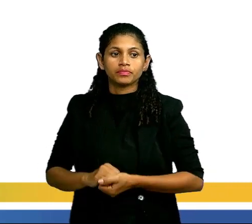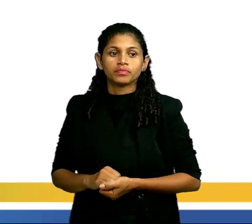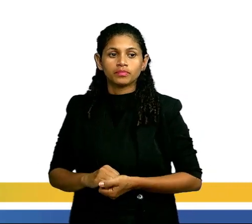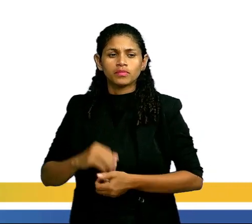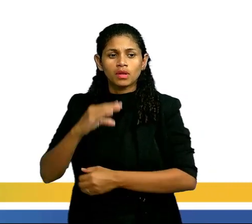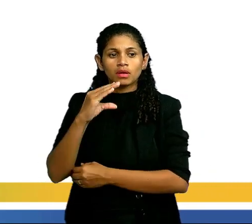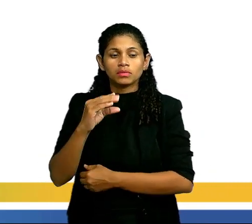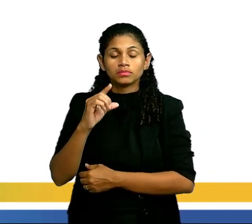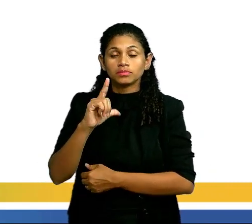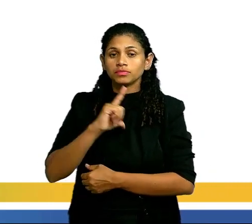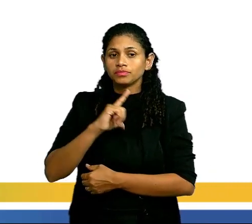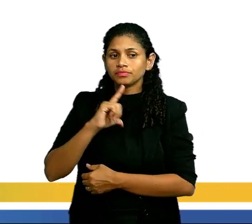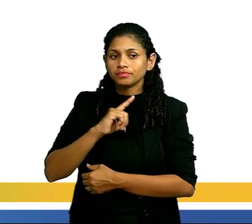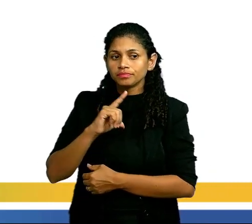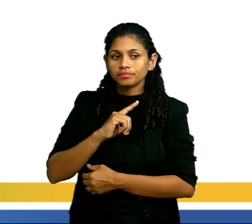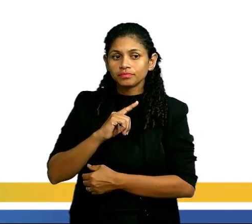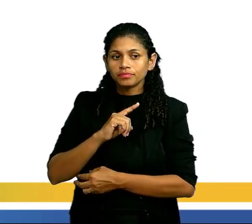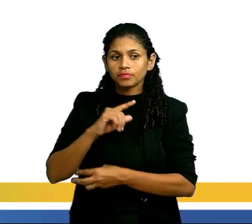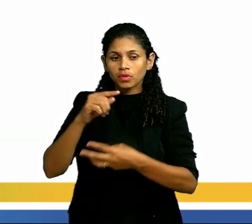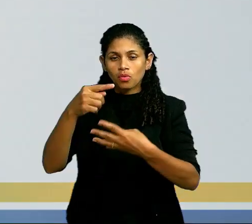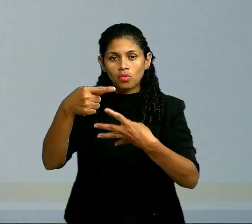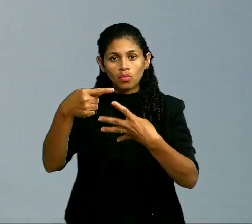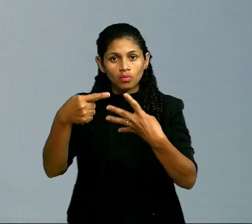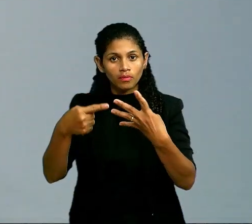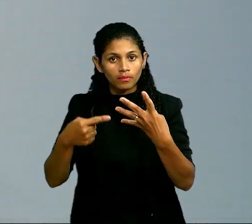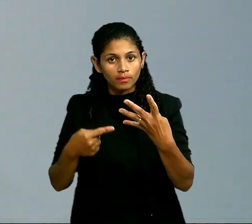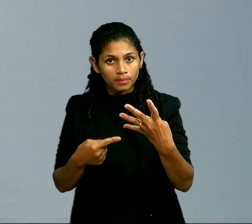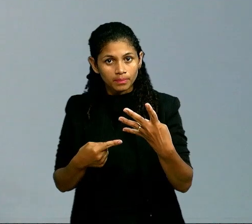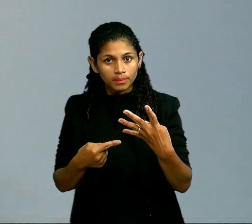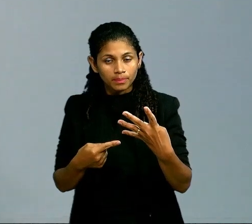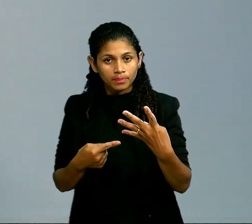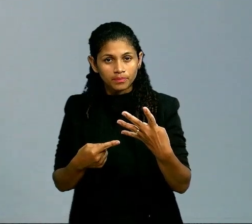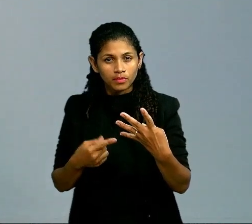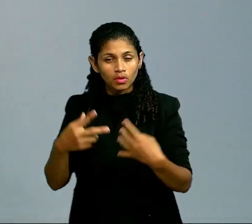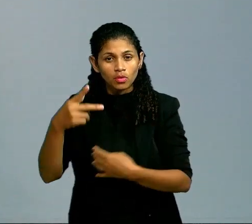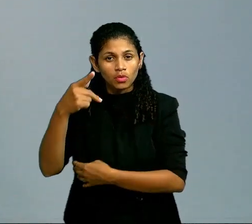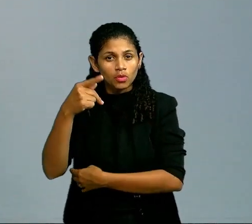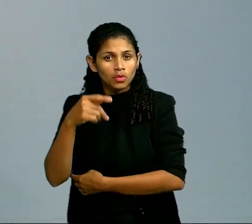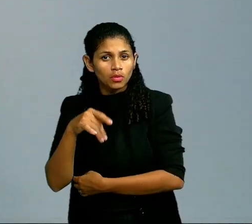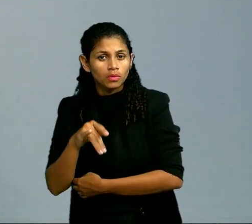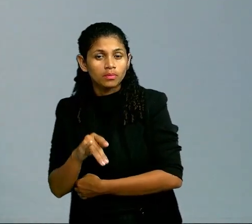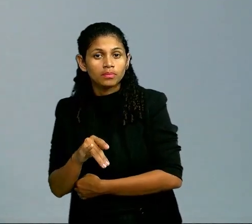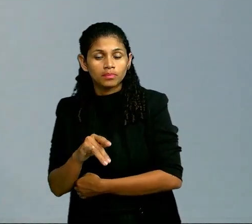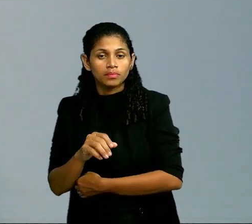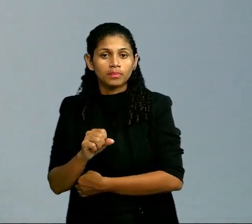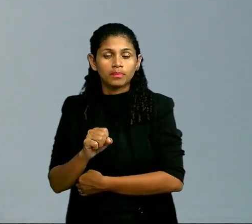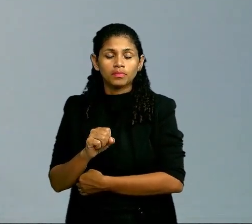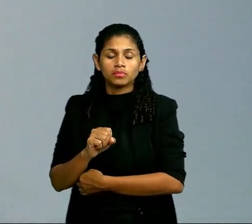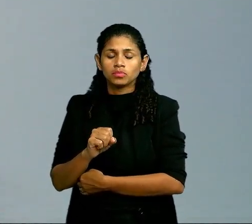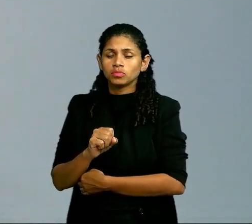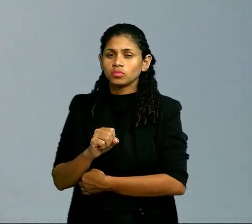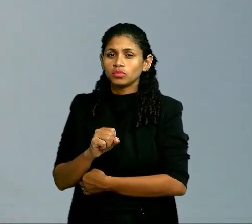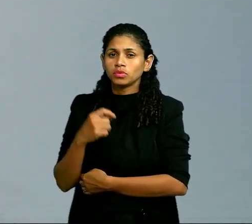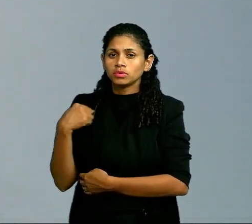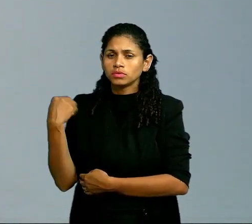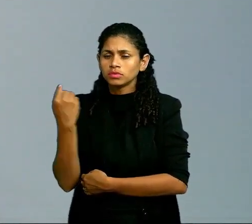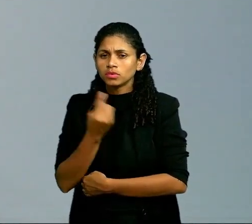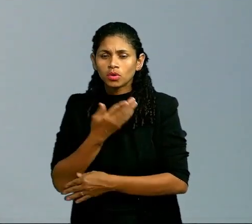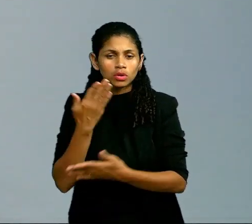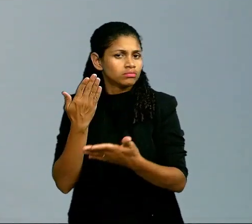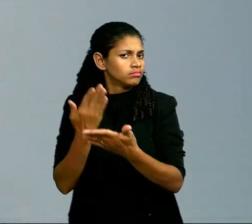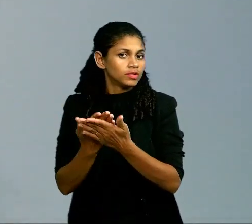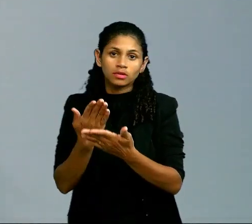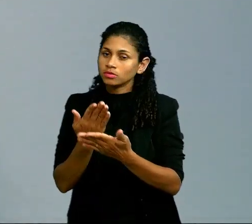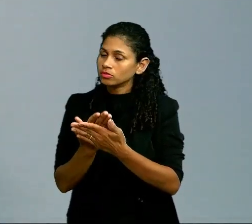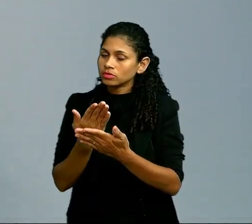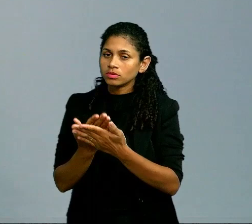vai ser trabalhada com os spins. Esses spins, nós não trabalhamos mais no ensino médio, ele já ficou um pouco para trás. Então